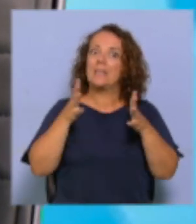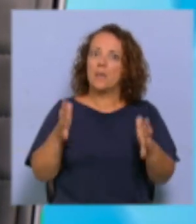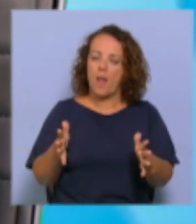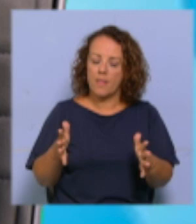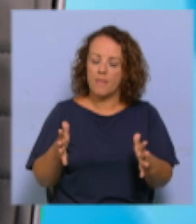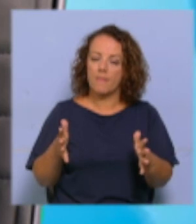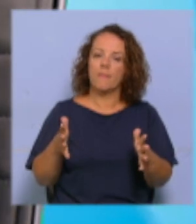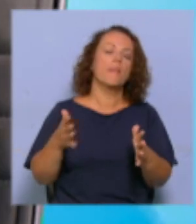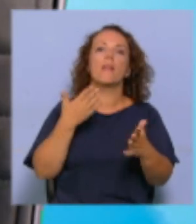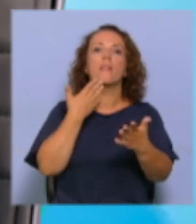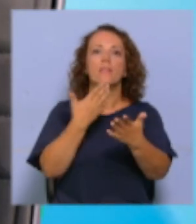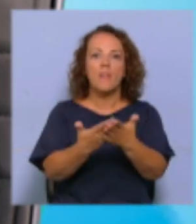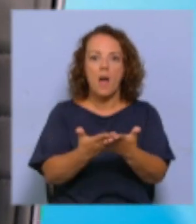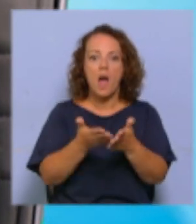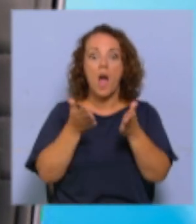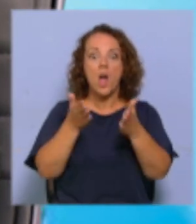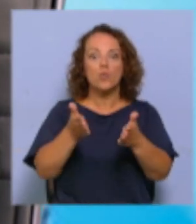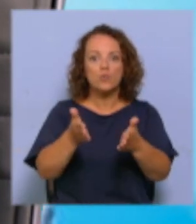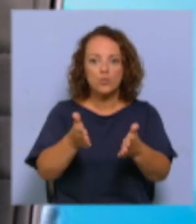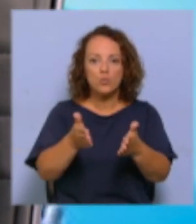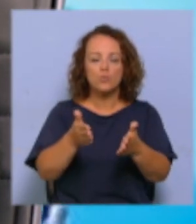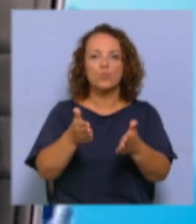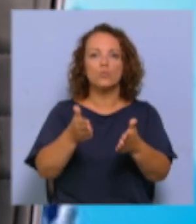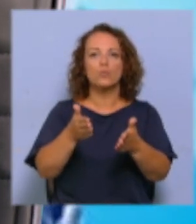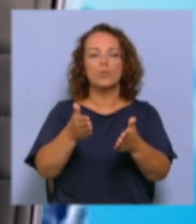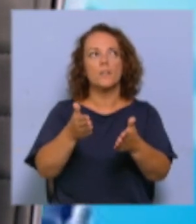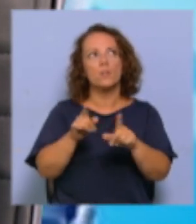a superar alguma